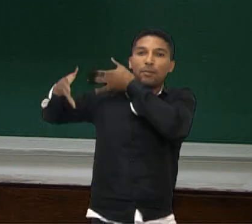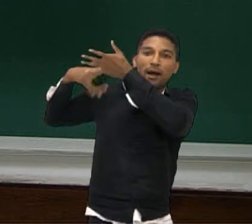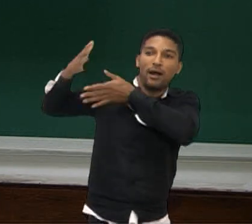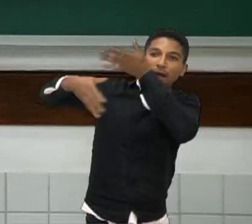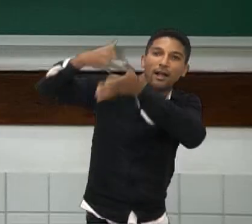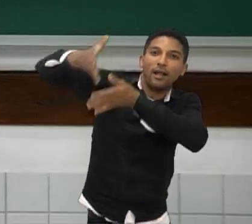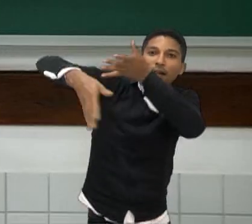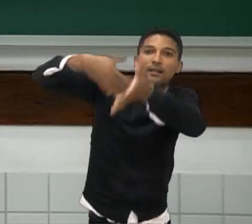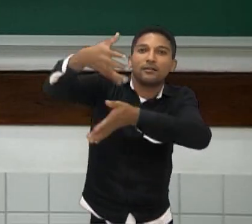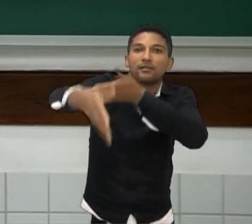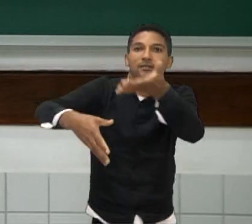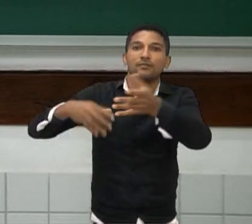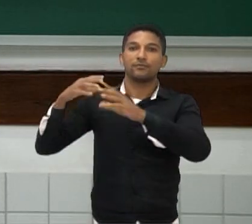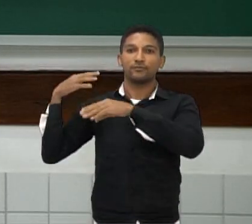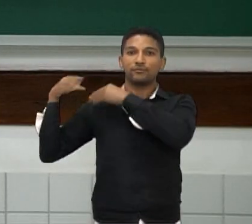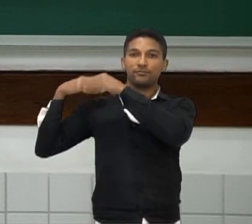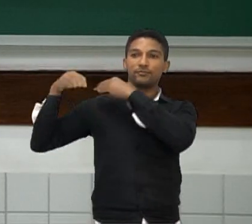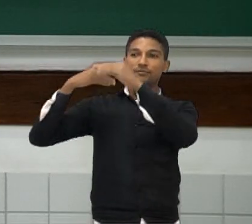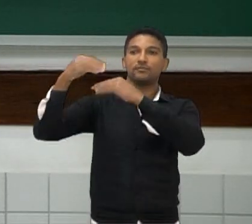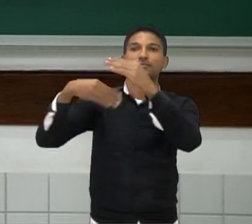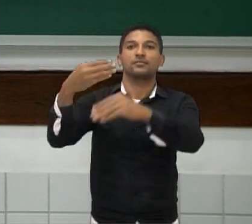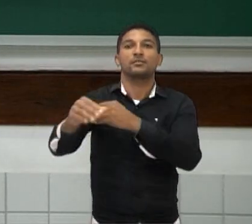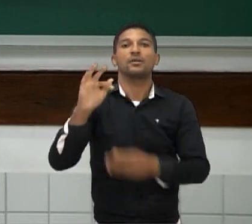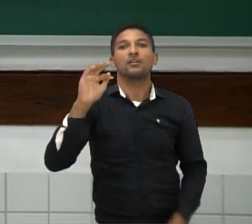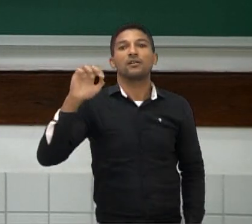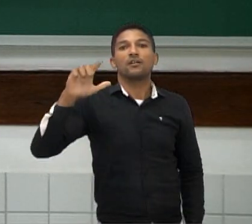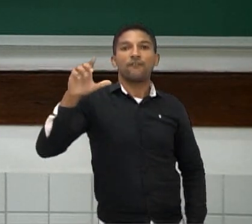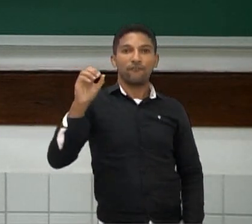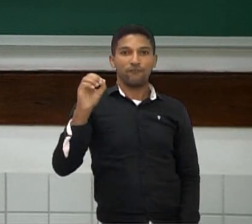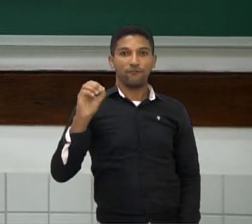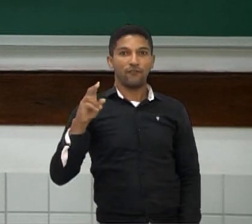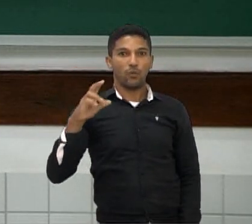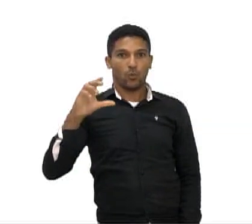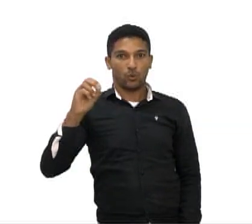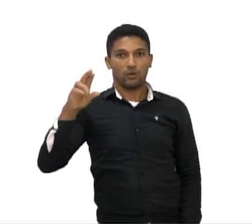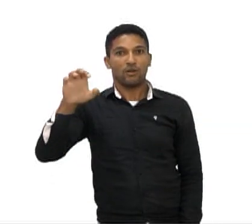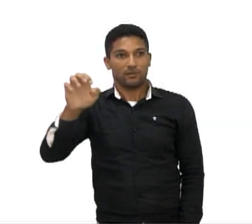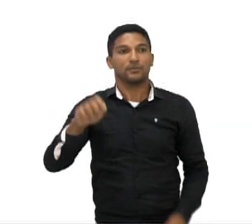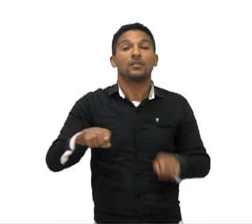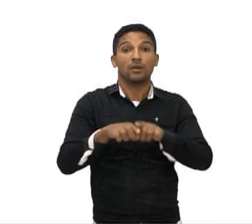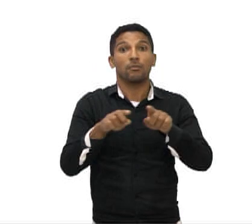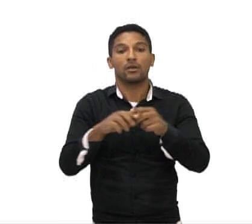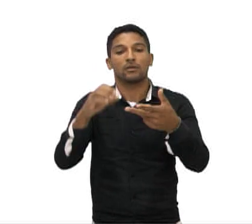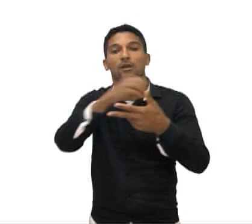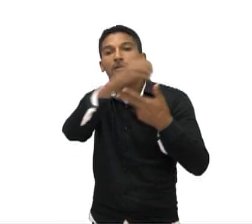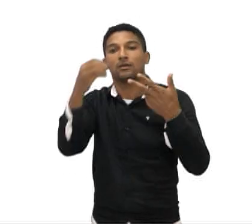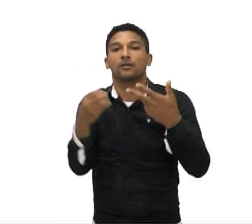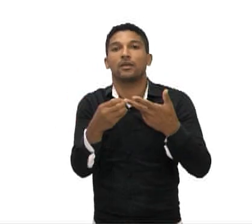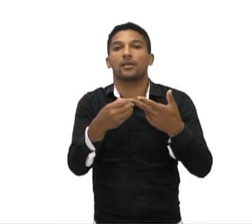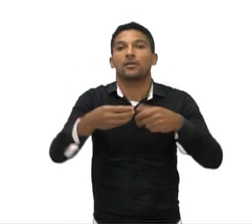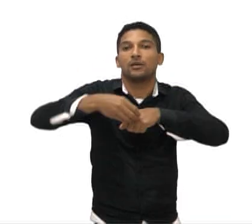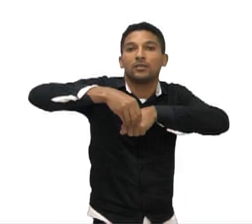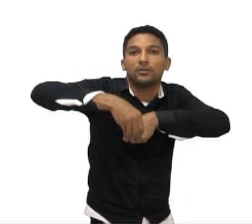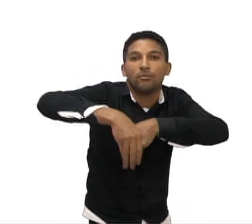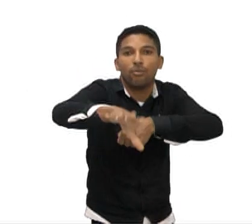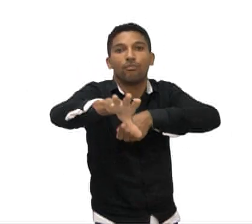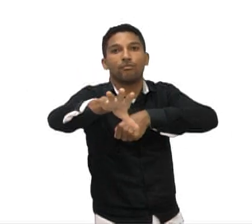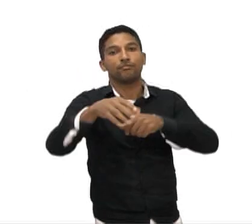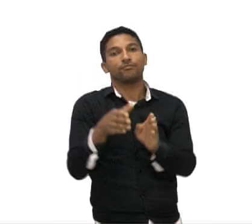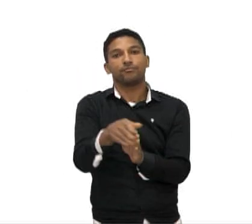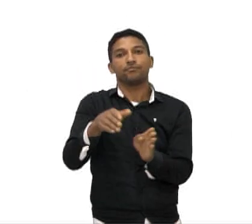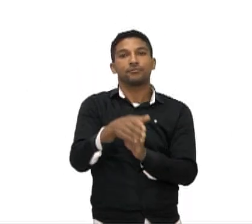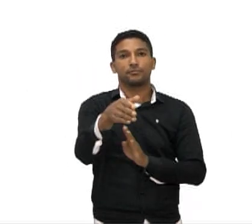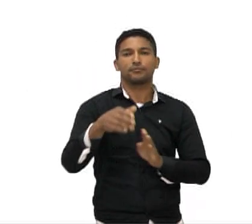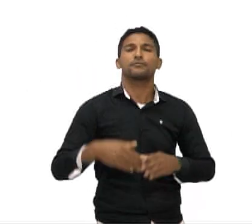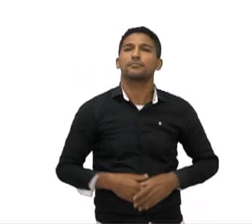Enem. Seguindo, para reflejarnos, que são leyendas urbanas?